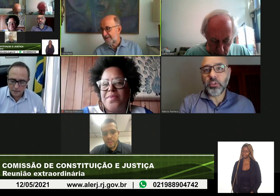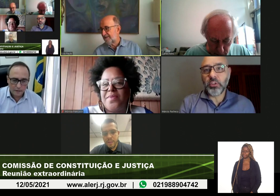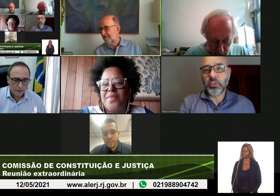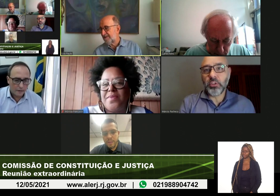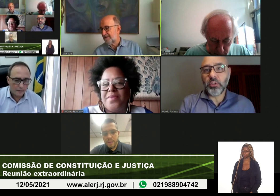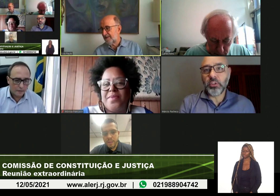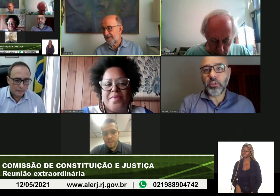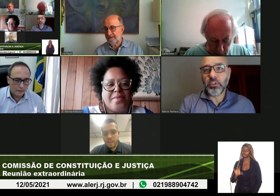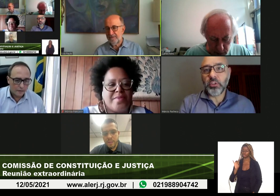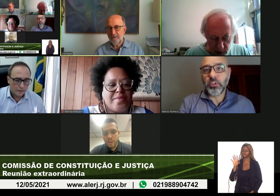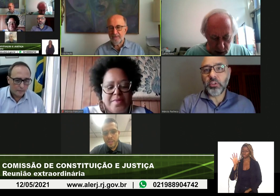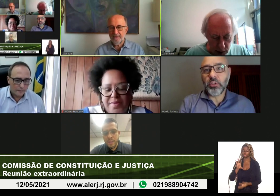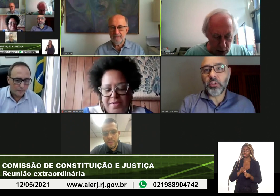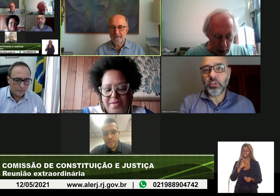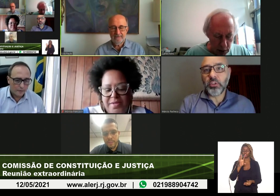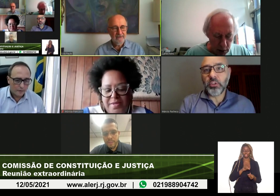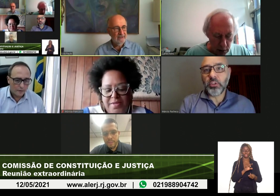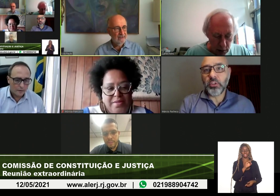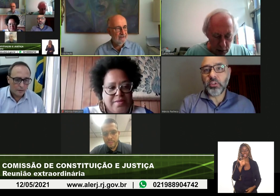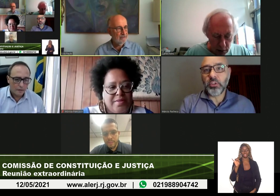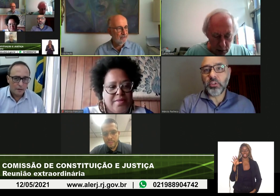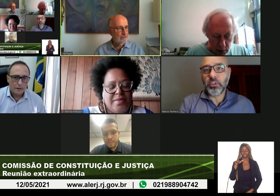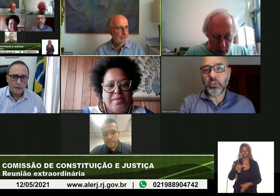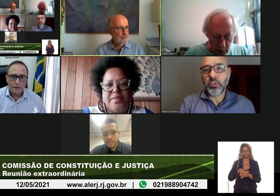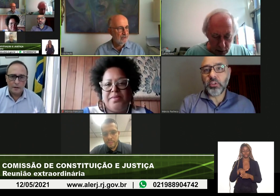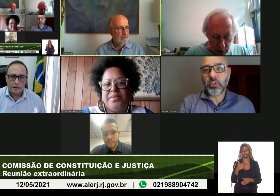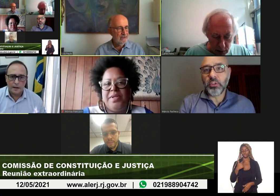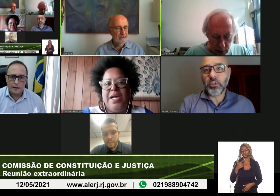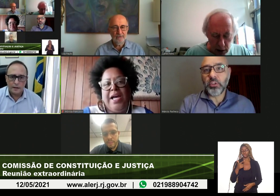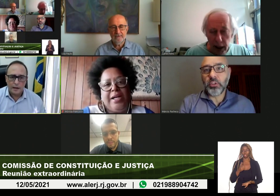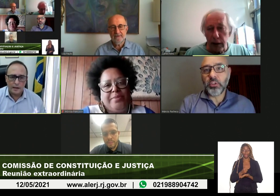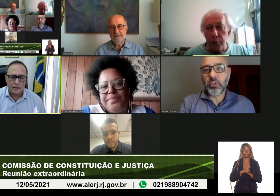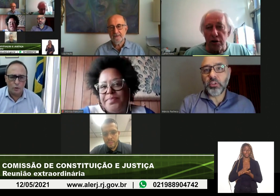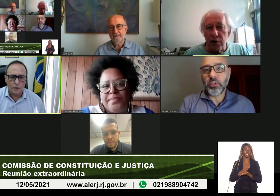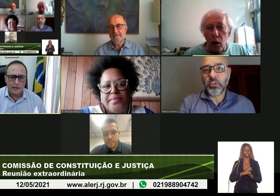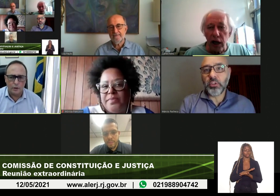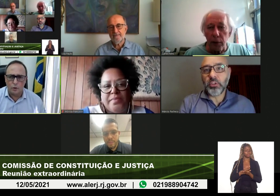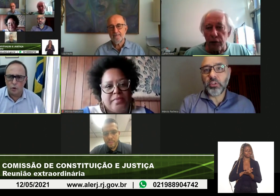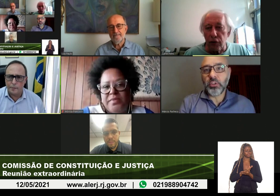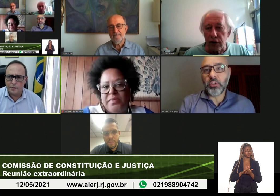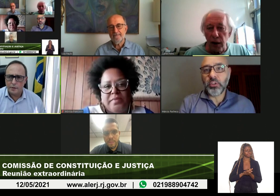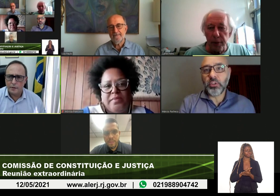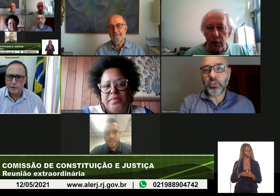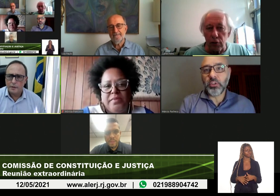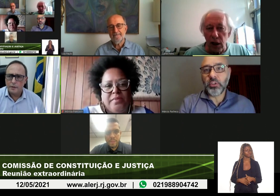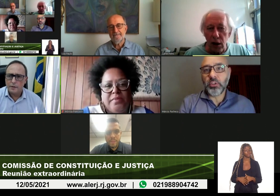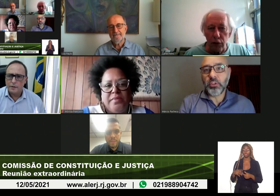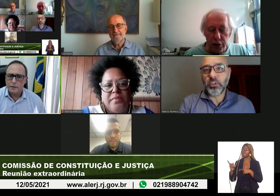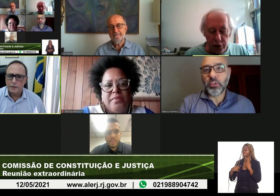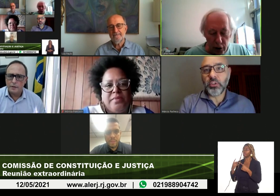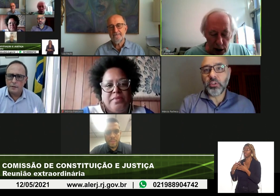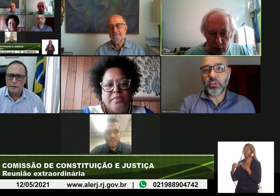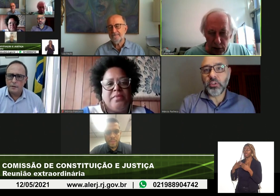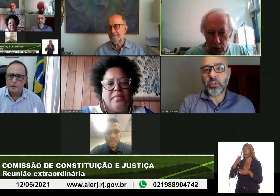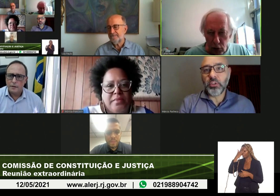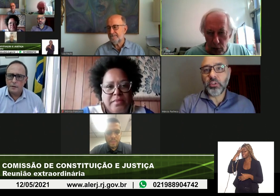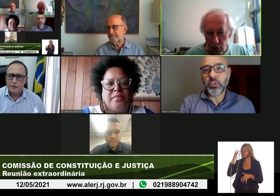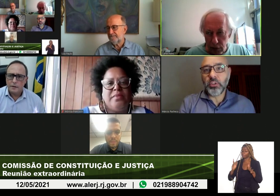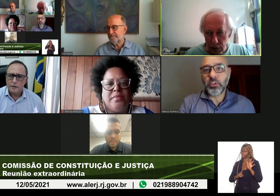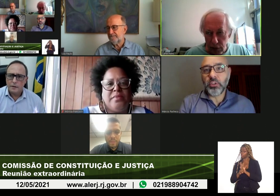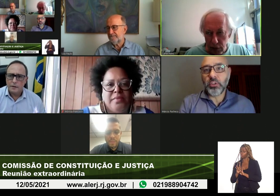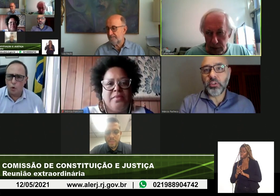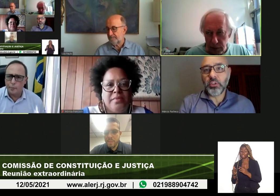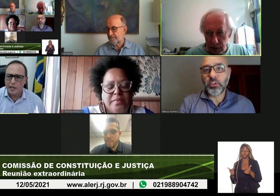a síntese de cada voto, né? Mas não tem lá os fundamentos. Depois, se qualquer pessoa quiser perguntar ou questionar, não tem